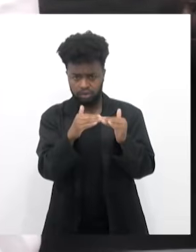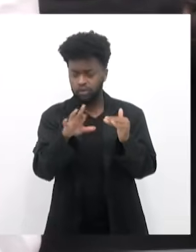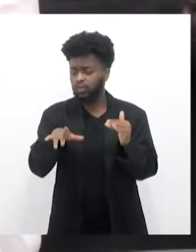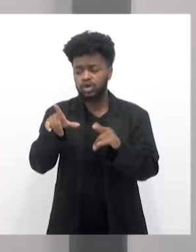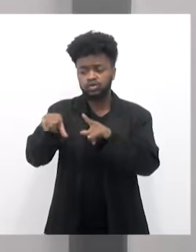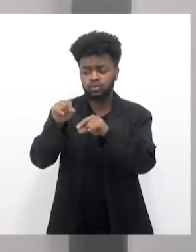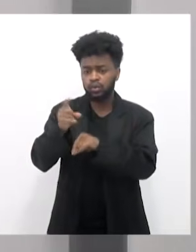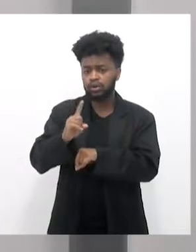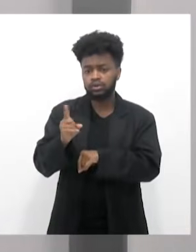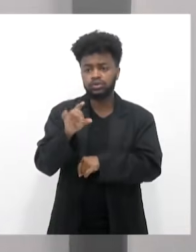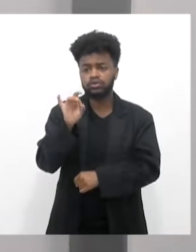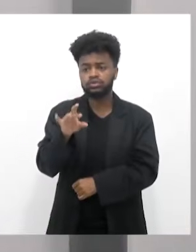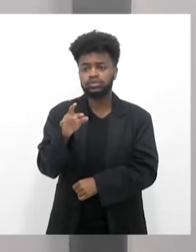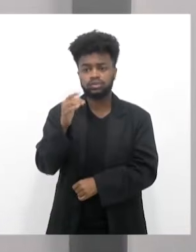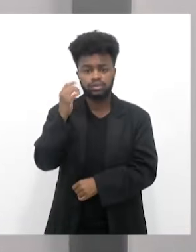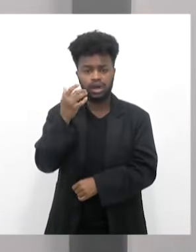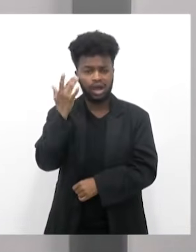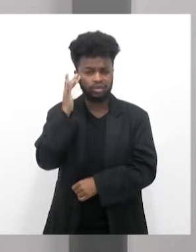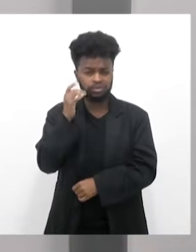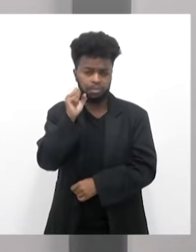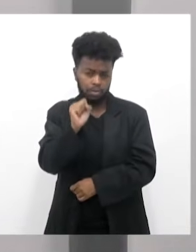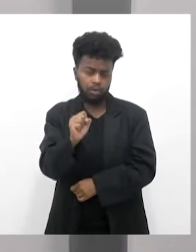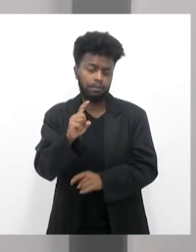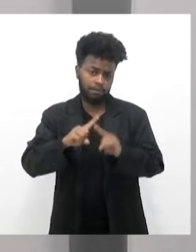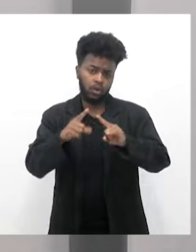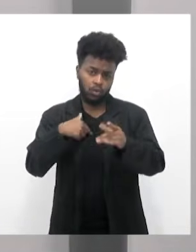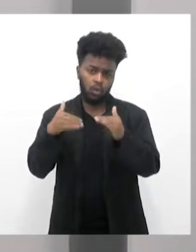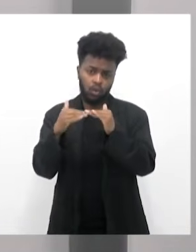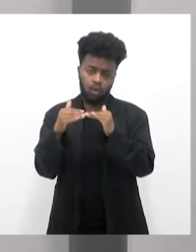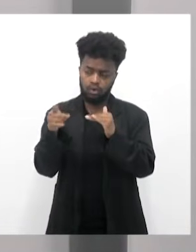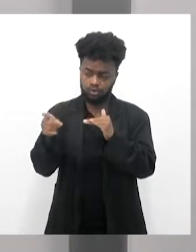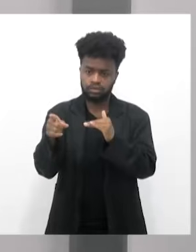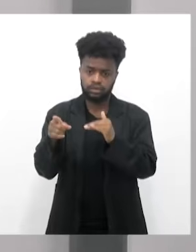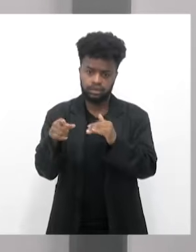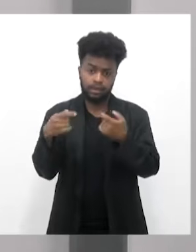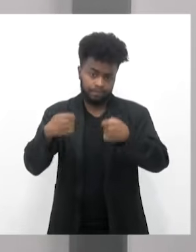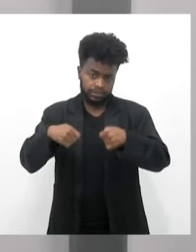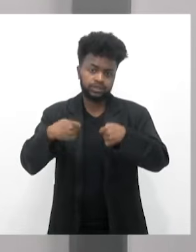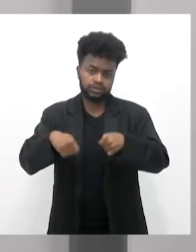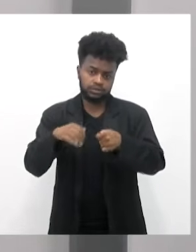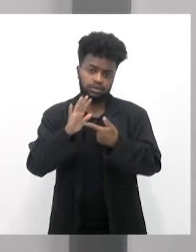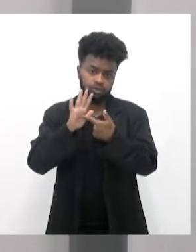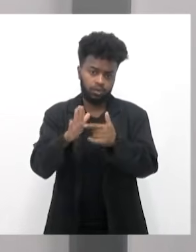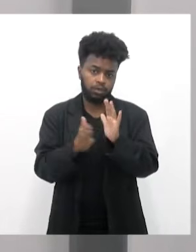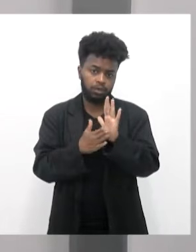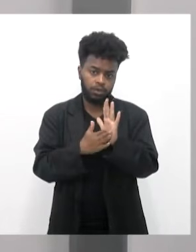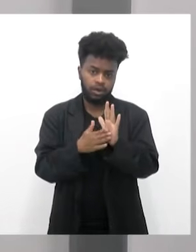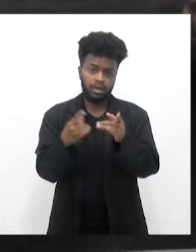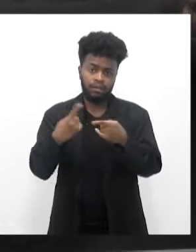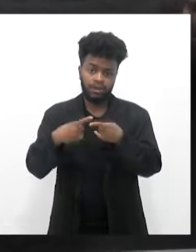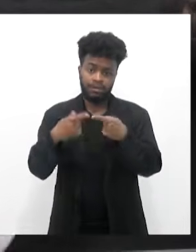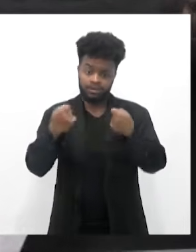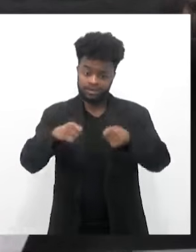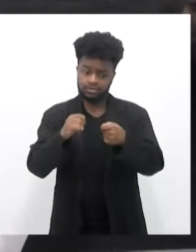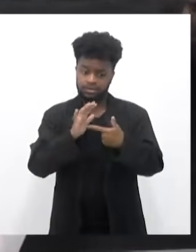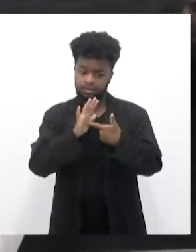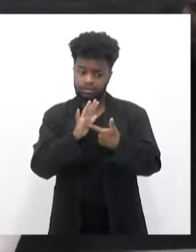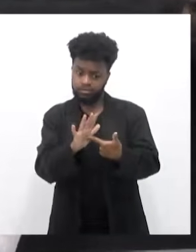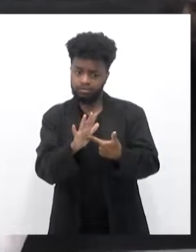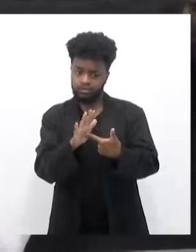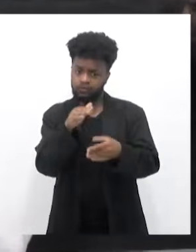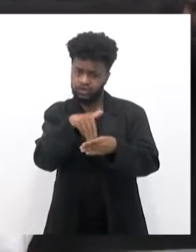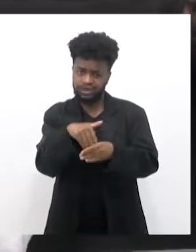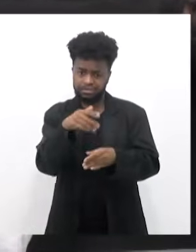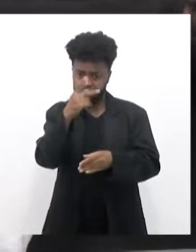fala, eu não sei se é poderá, mas concordo com você, Concorda? Deverá Pô, apresentar. a gente vai Tá votar bom. em alguém que pode não apresentar um